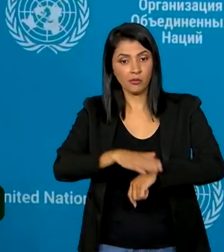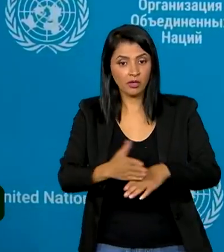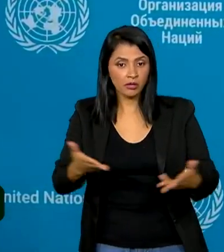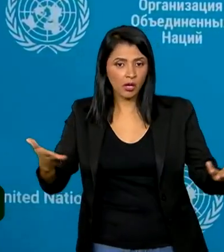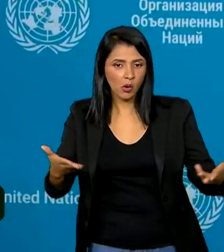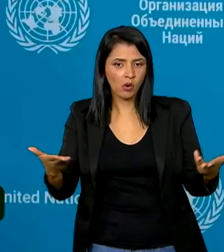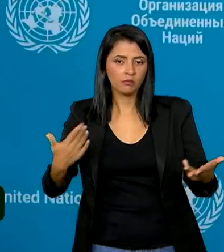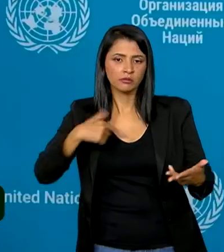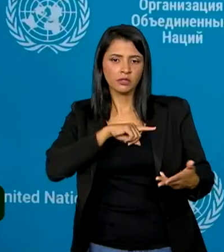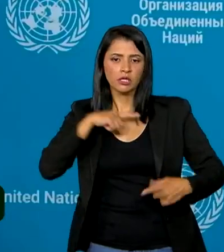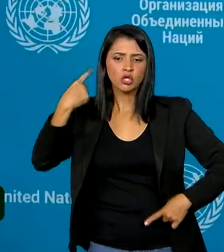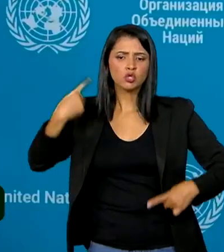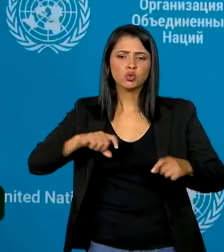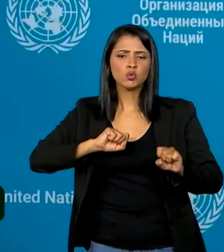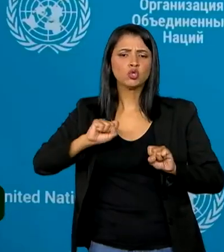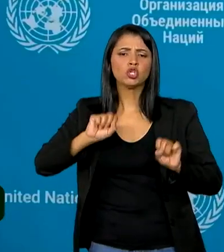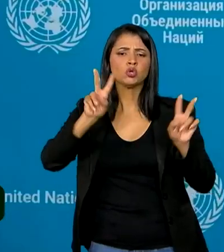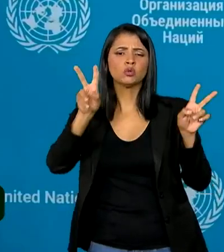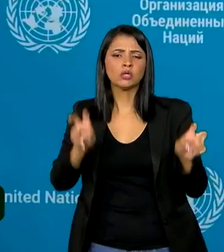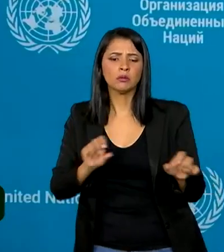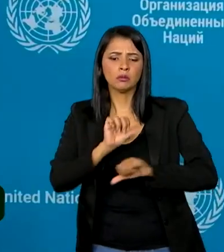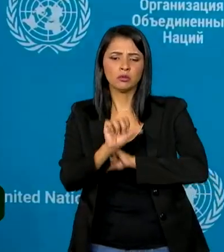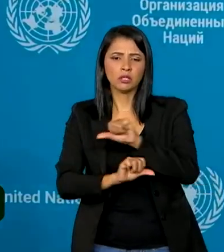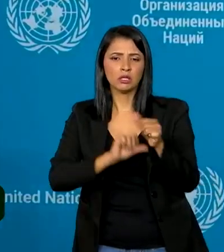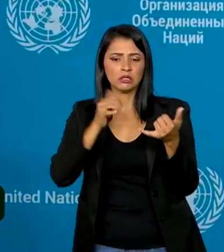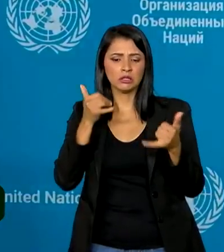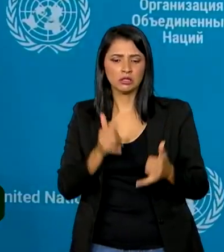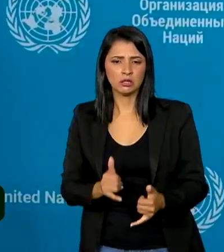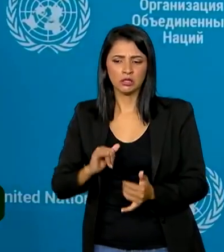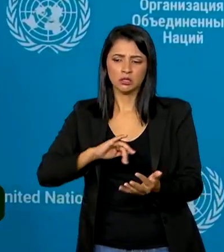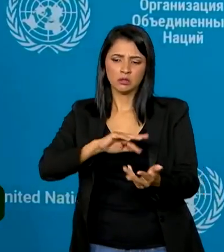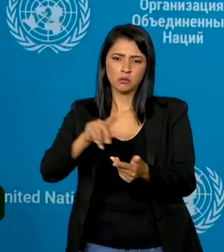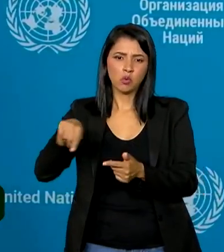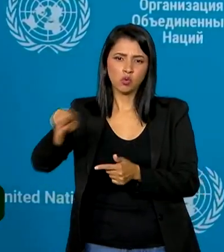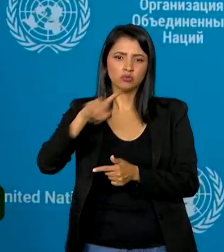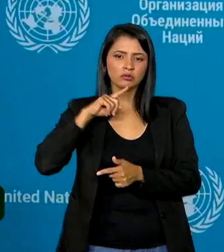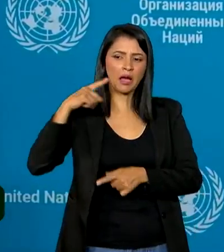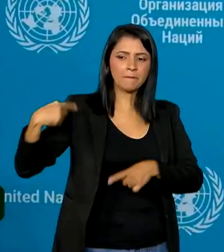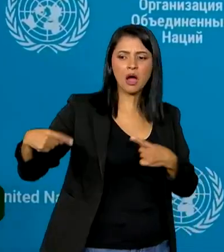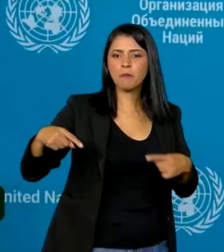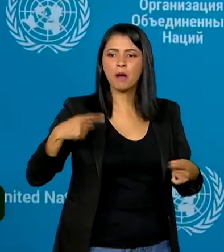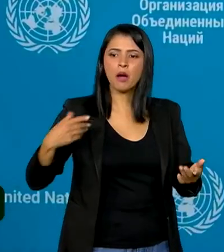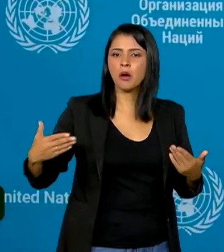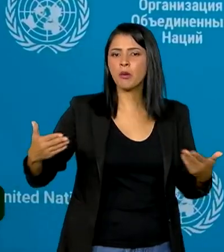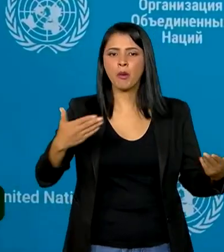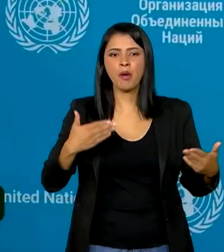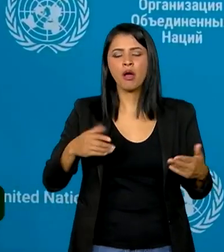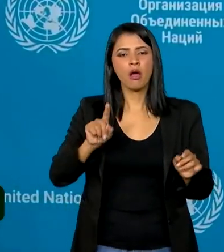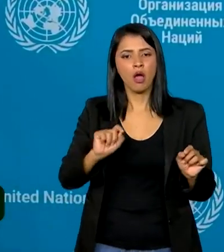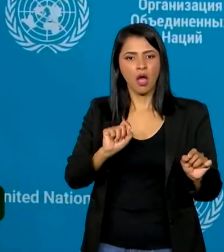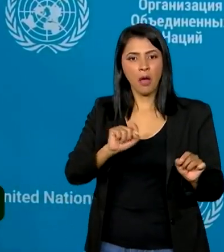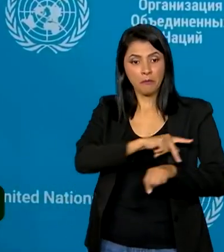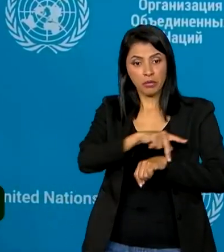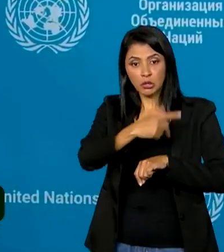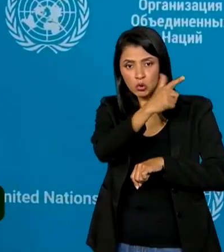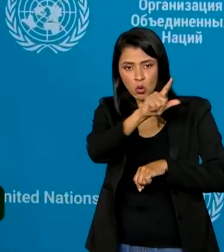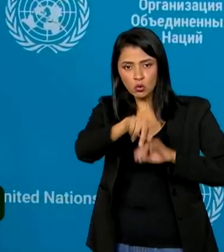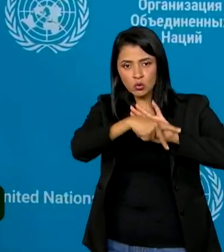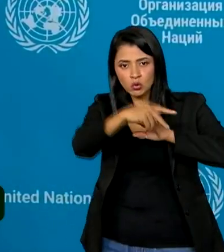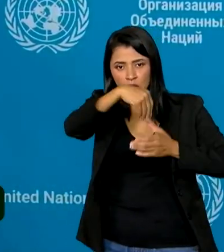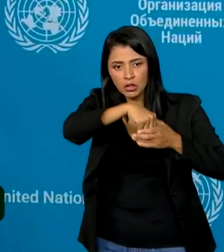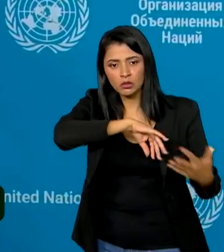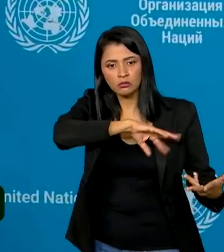um dos temas. Vamos ouvir o presidente. As pessoas estão percebendo que a economia vai crescer no Brasil, que o salário mínimo